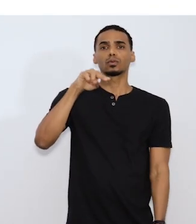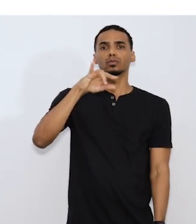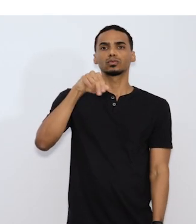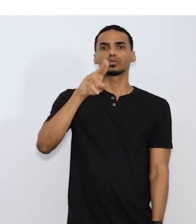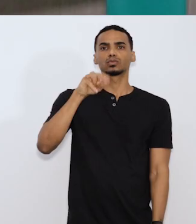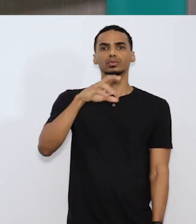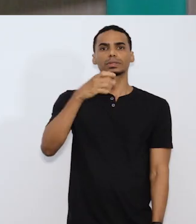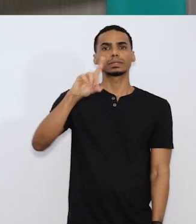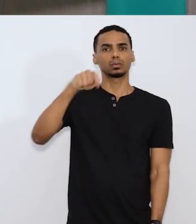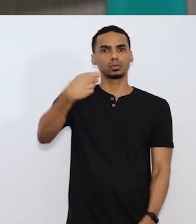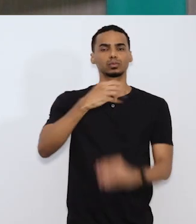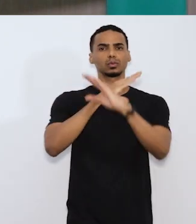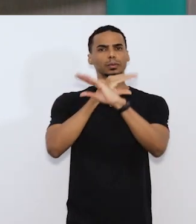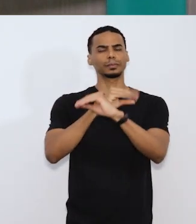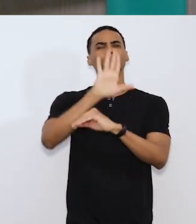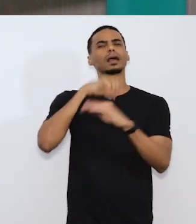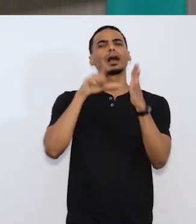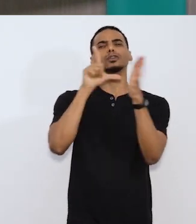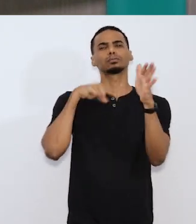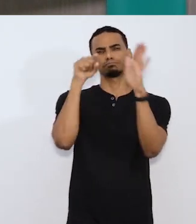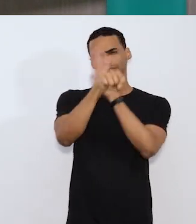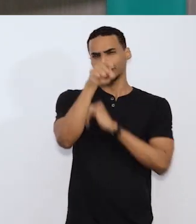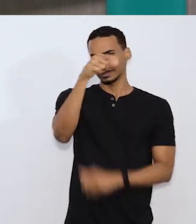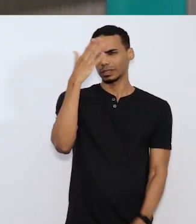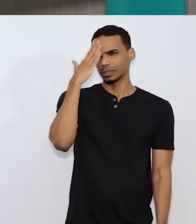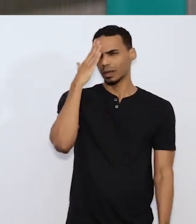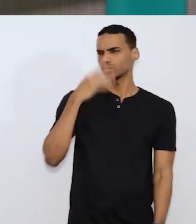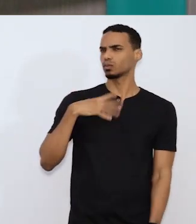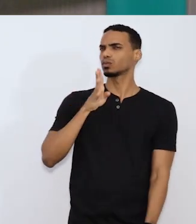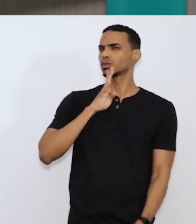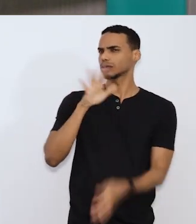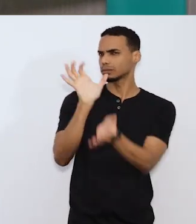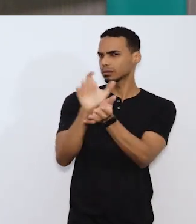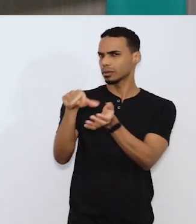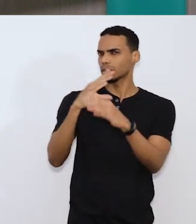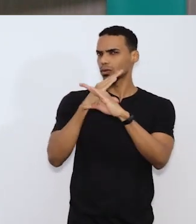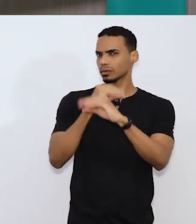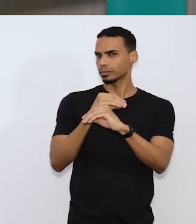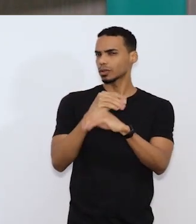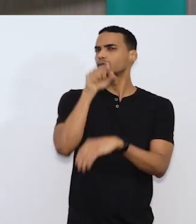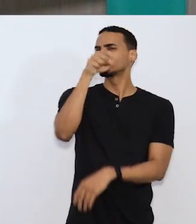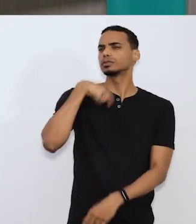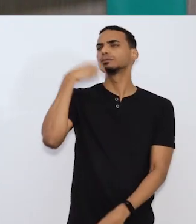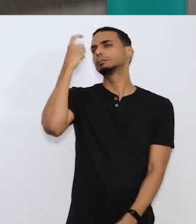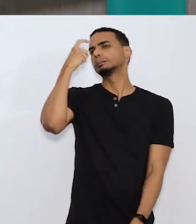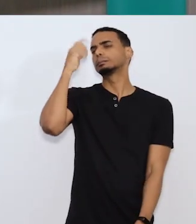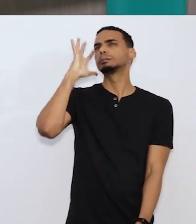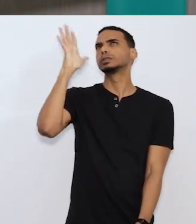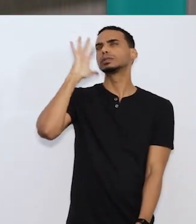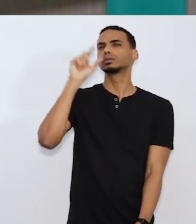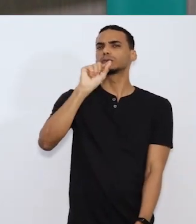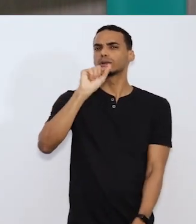conjunções. E aí eu pergunto desde já a vocês, já ouviram falar sobre essa classe gramatical? O que vocês pensam